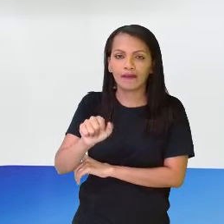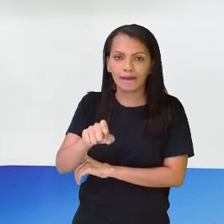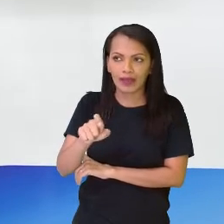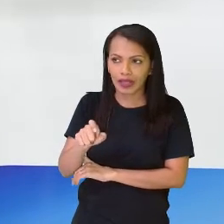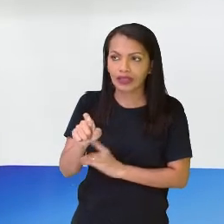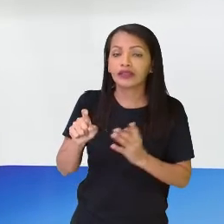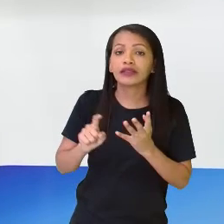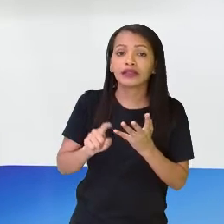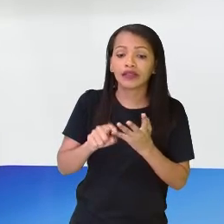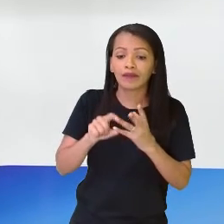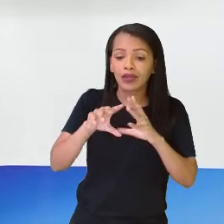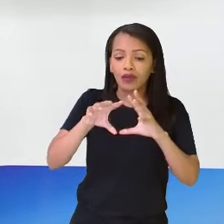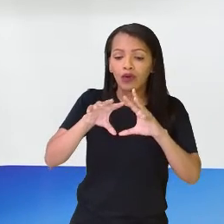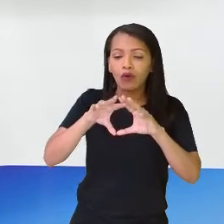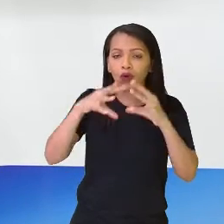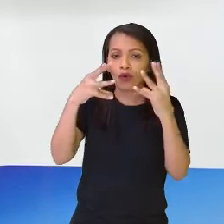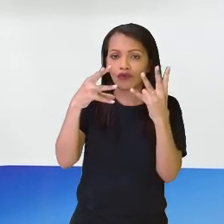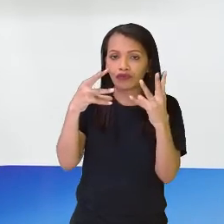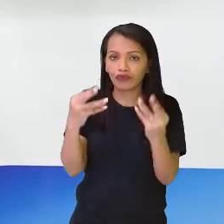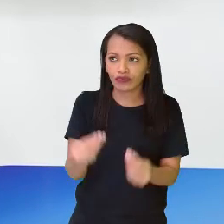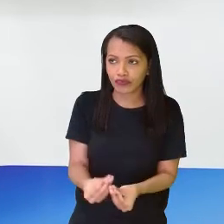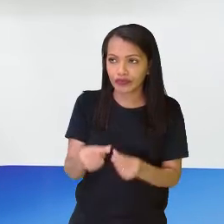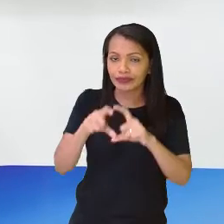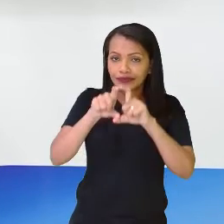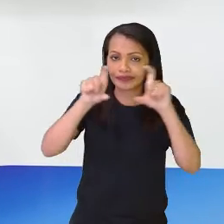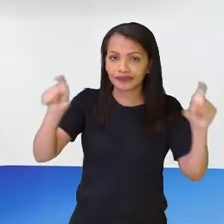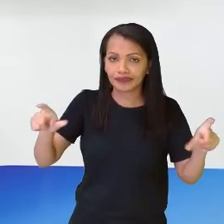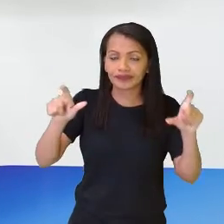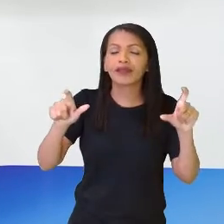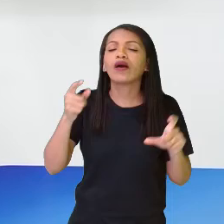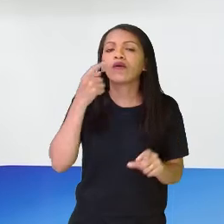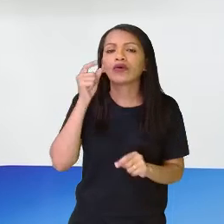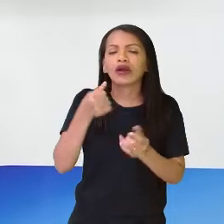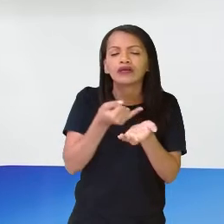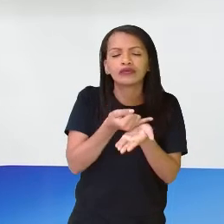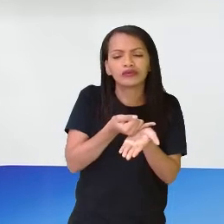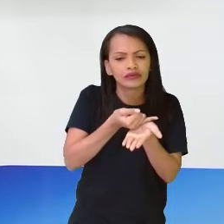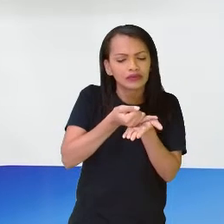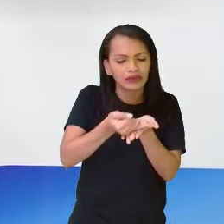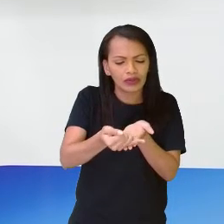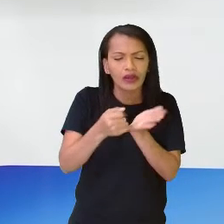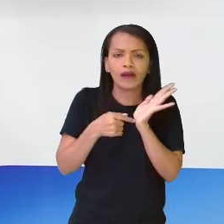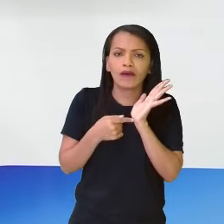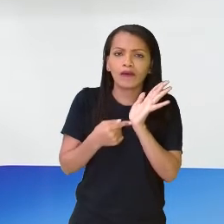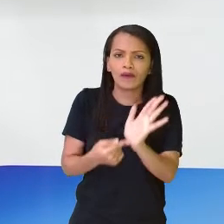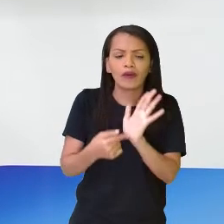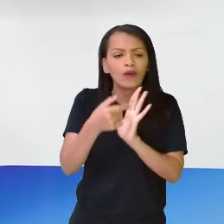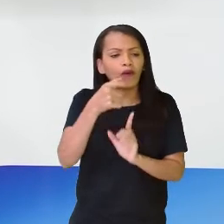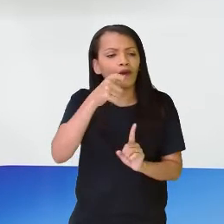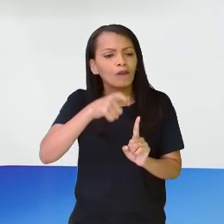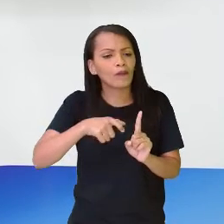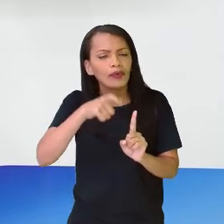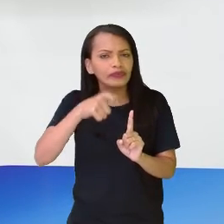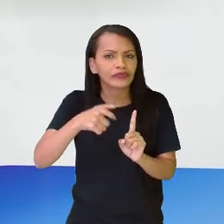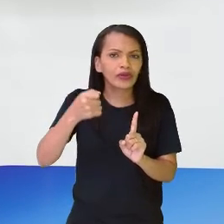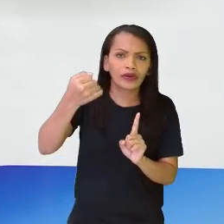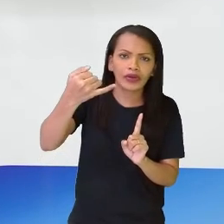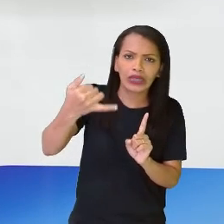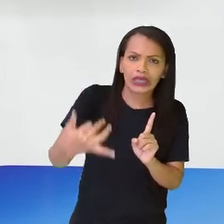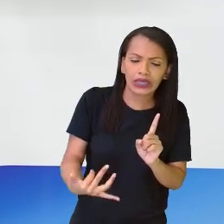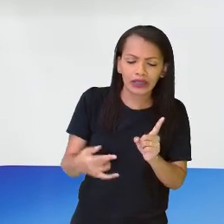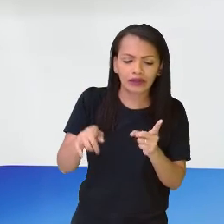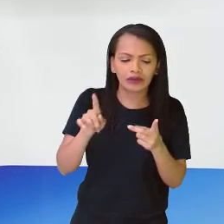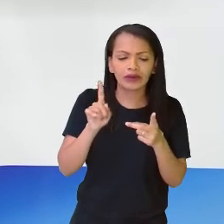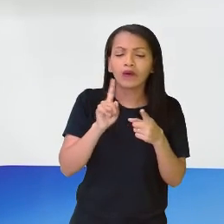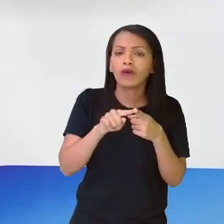isso aqui. A apresentação vem lá no primeiro parágrafo, é a introdução. Você apresenta as personagens, você fala do espaço